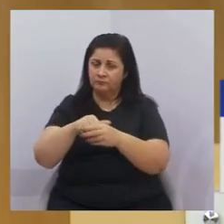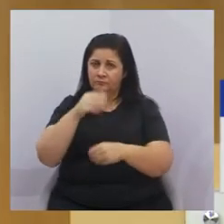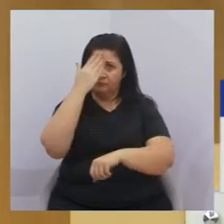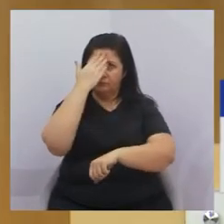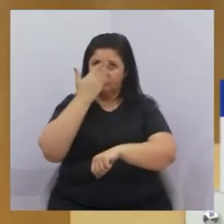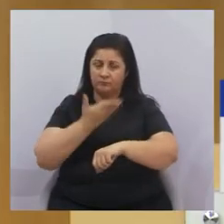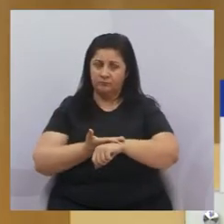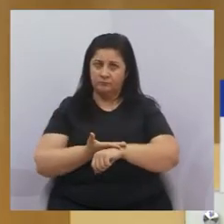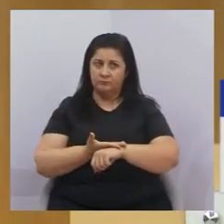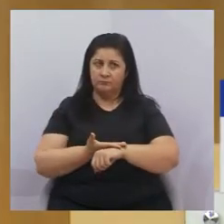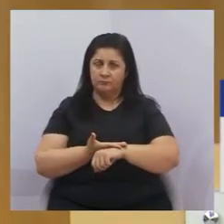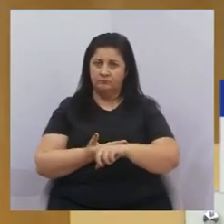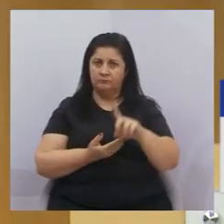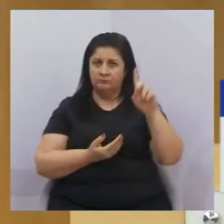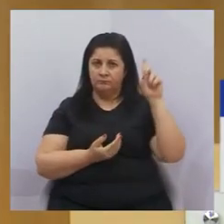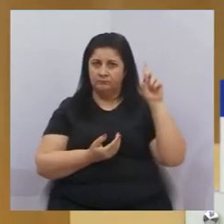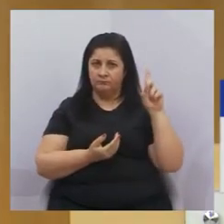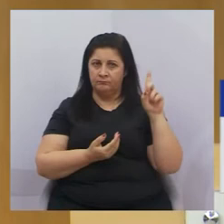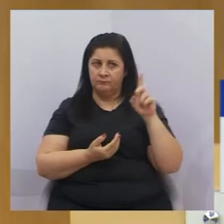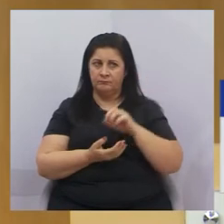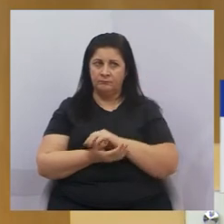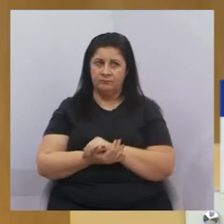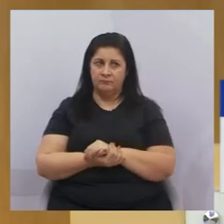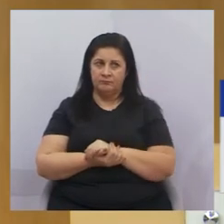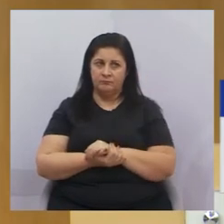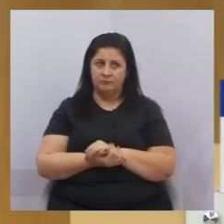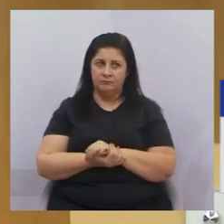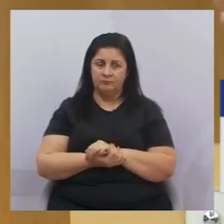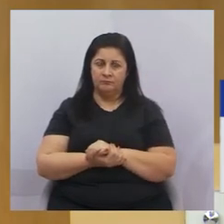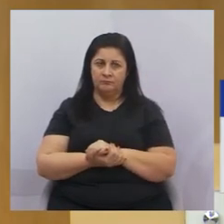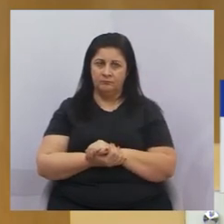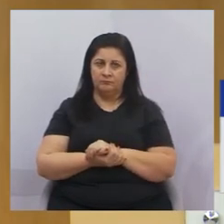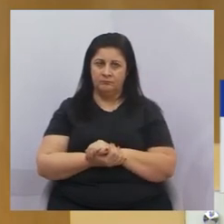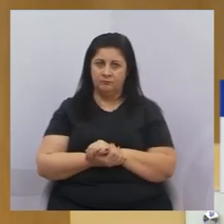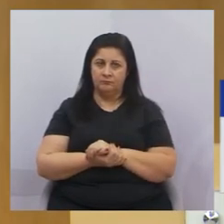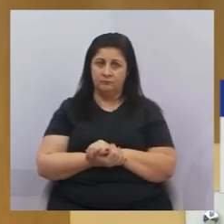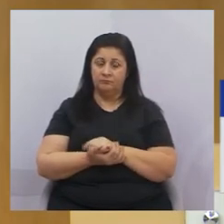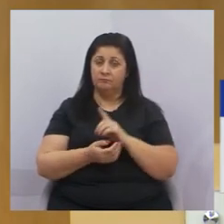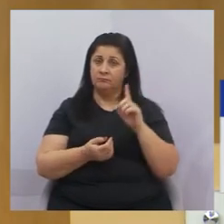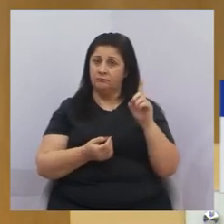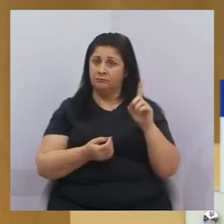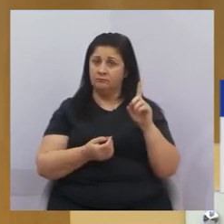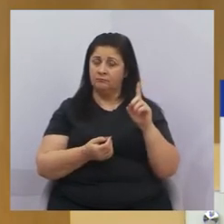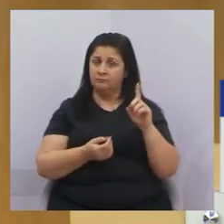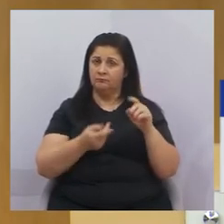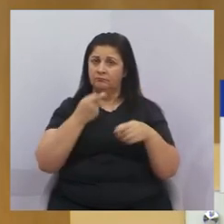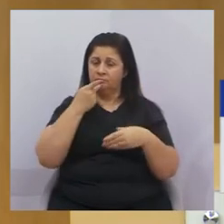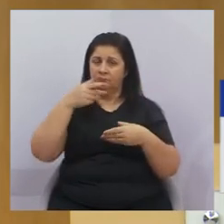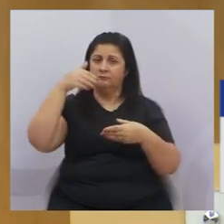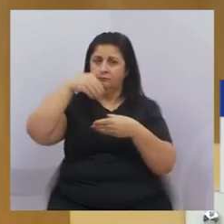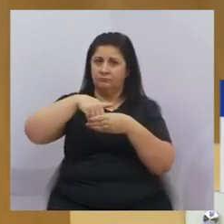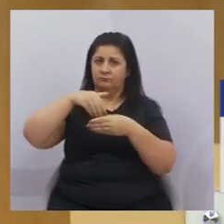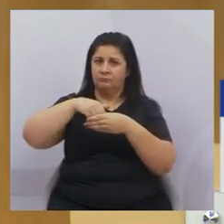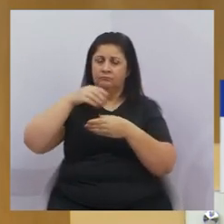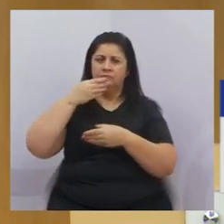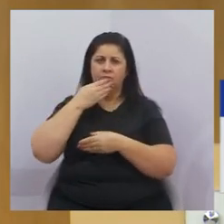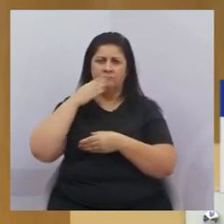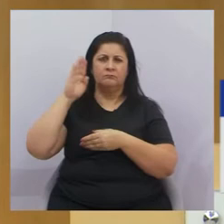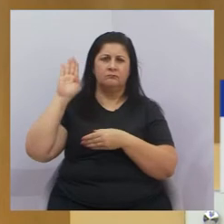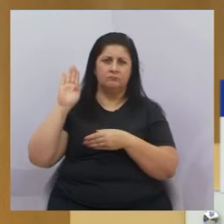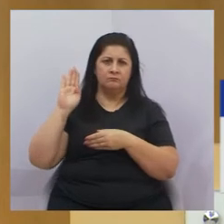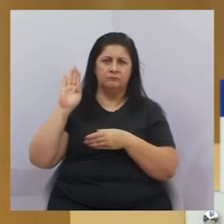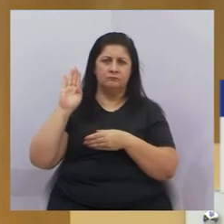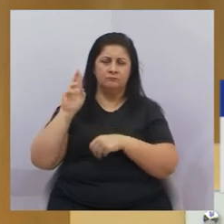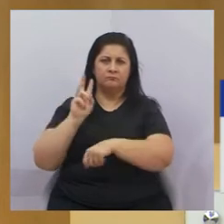confiou a mim e como bandeira de campanha em direito à